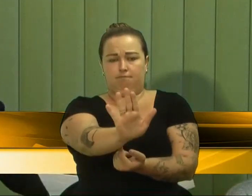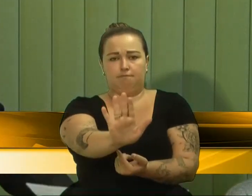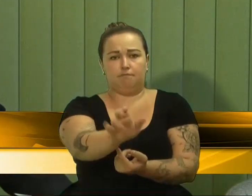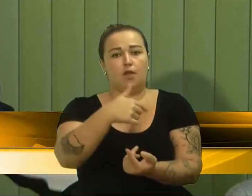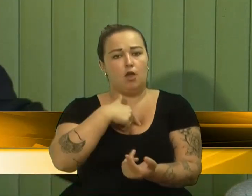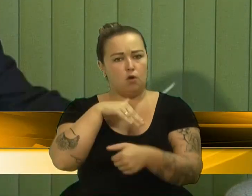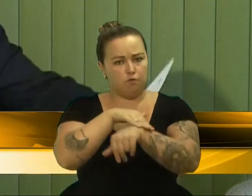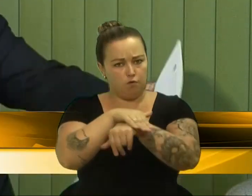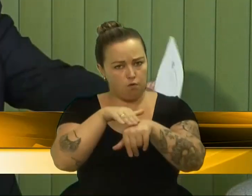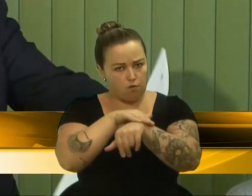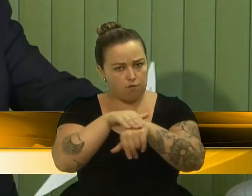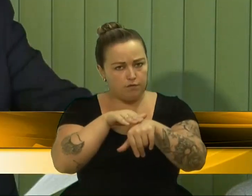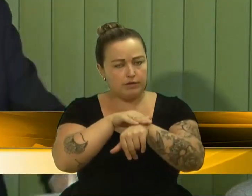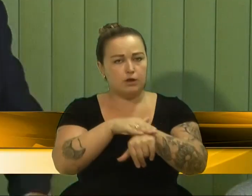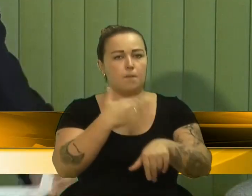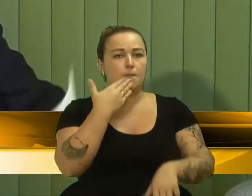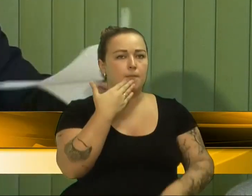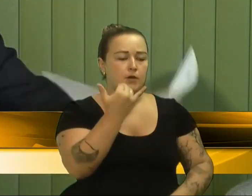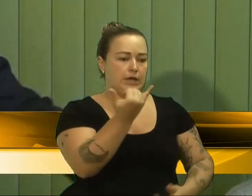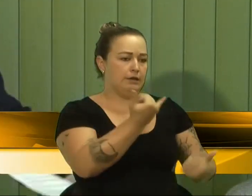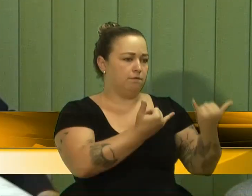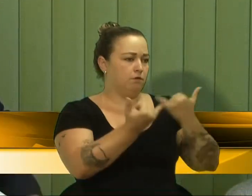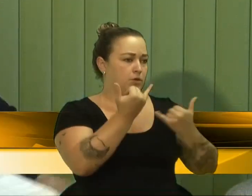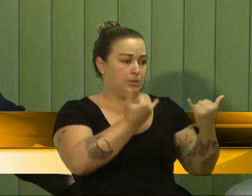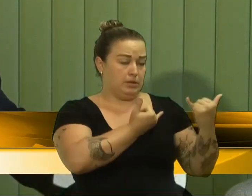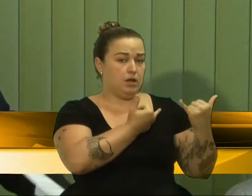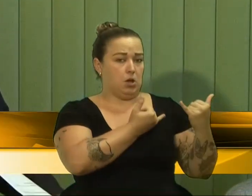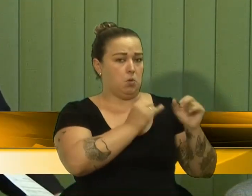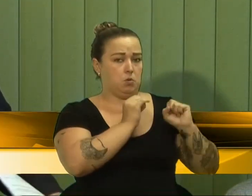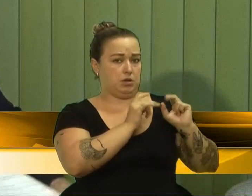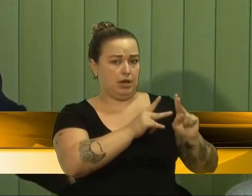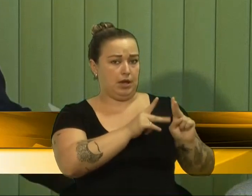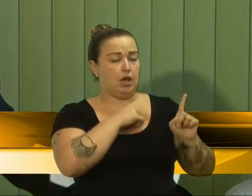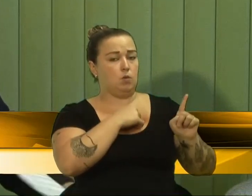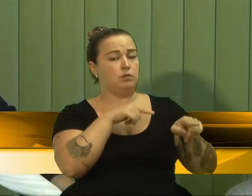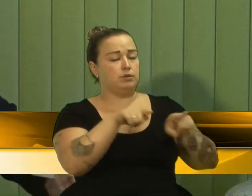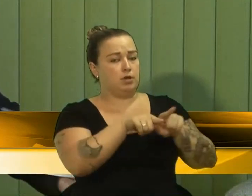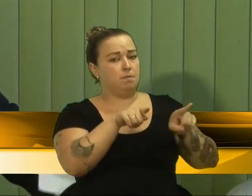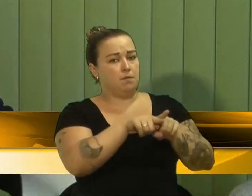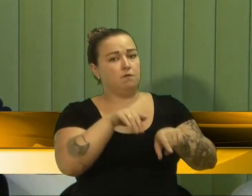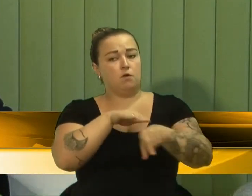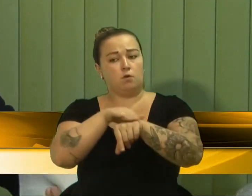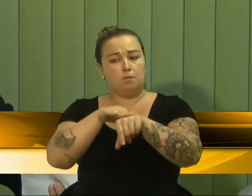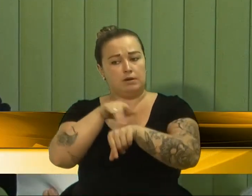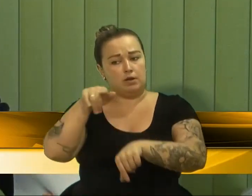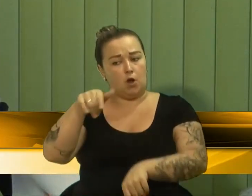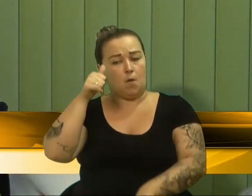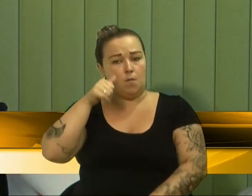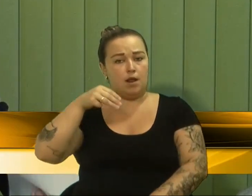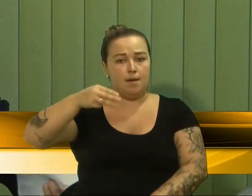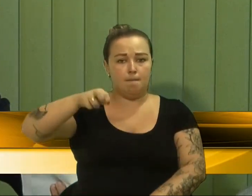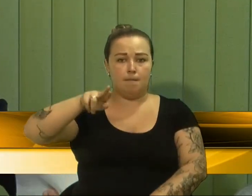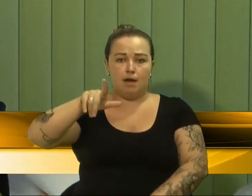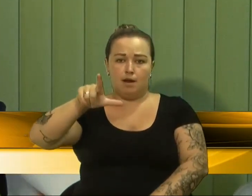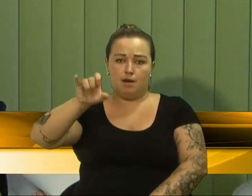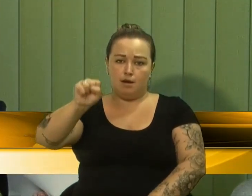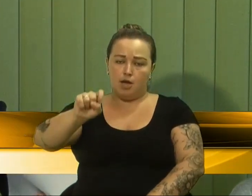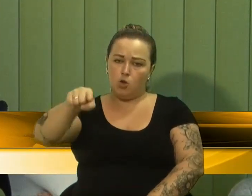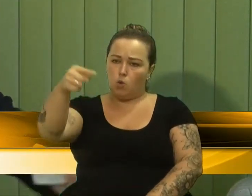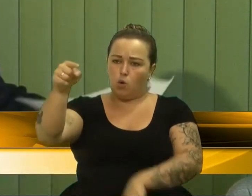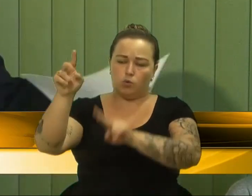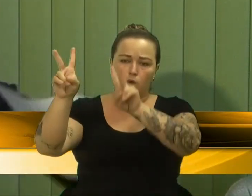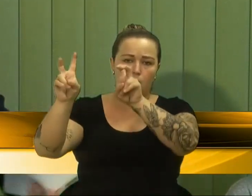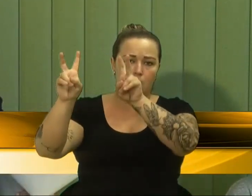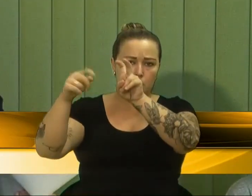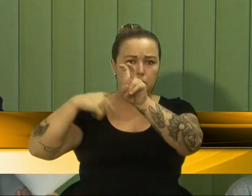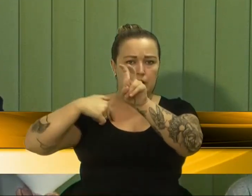com a secretária. O pedido de informações não quer dizer que eu não vá conversar com a Marlese. Eu vou conversar com a Marlese porque tenho certeza que ela vai receber,